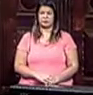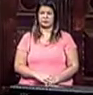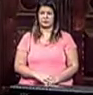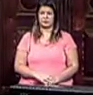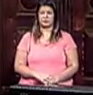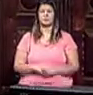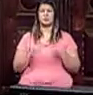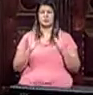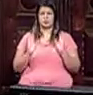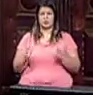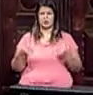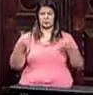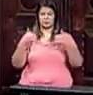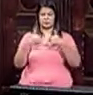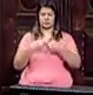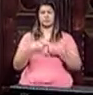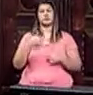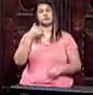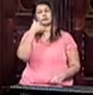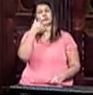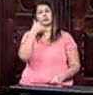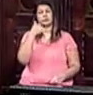já tinha falado com o presidente da ANP,